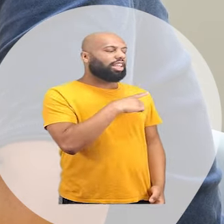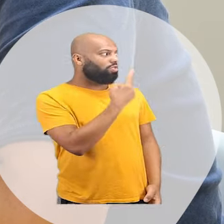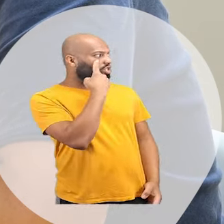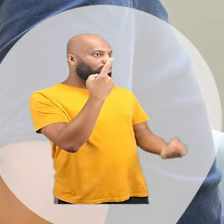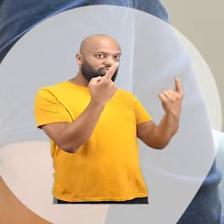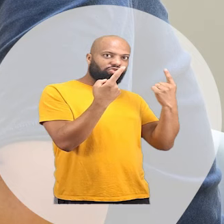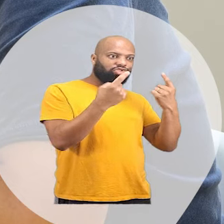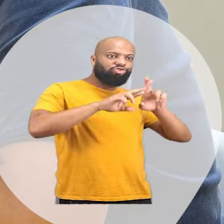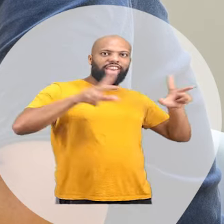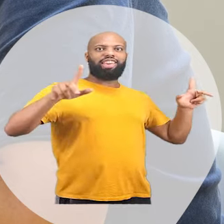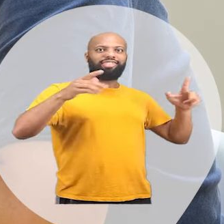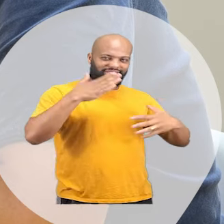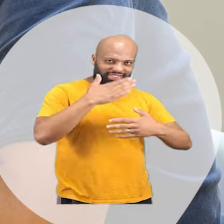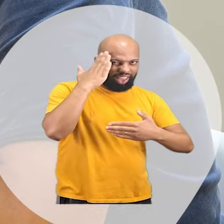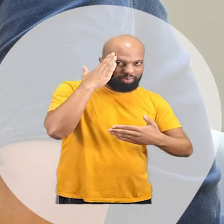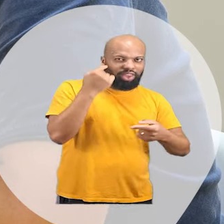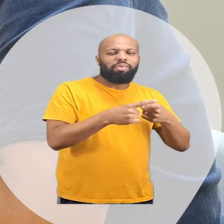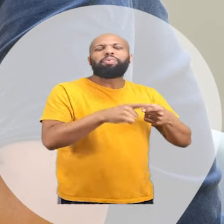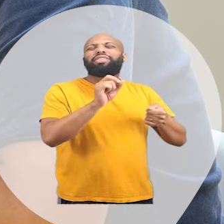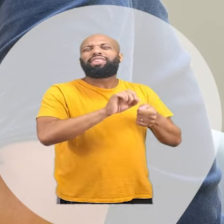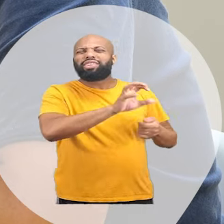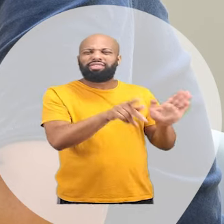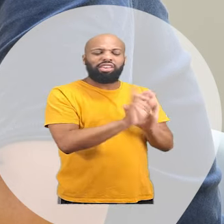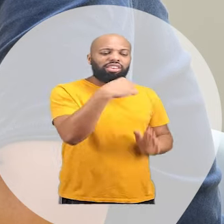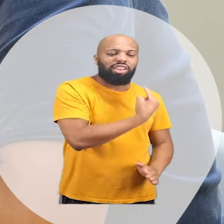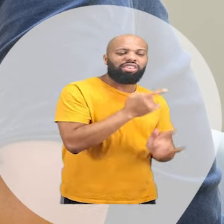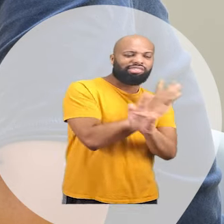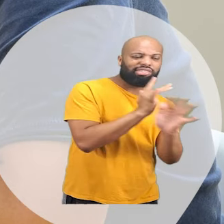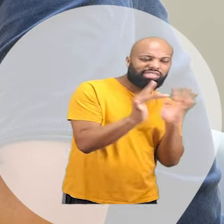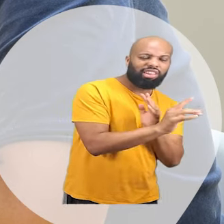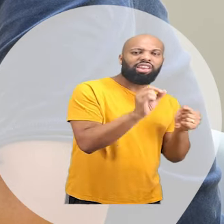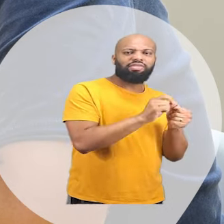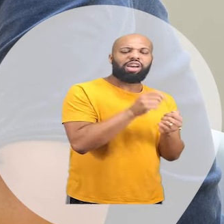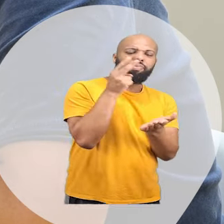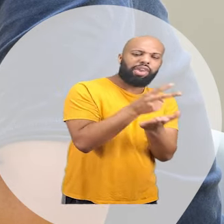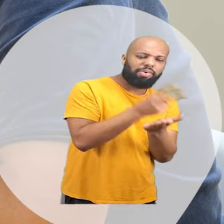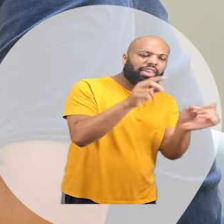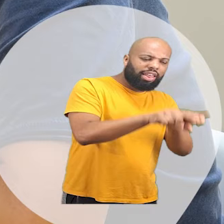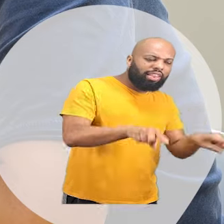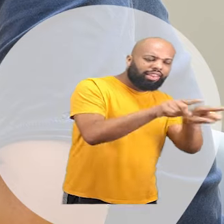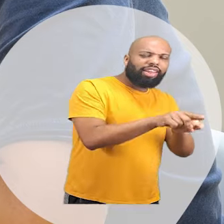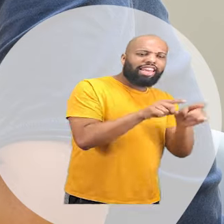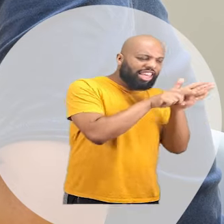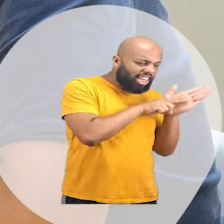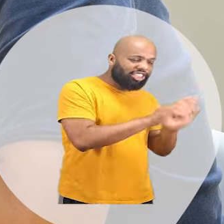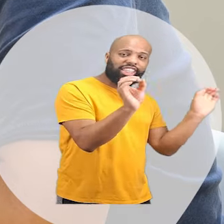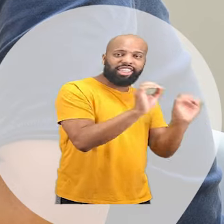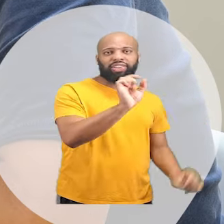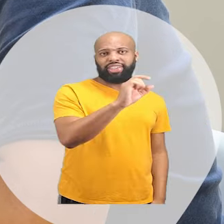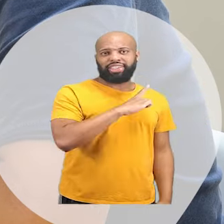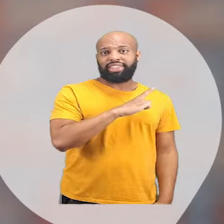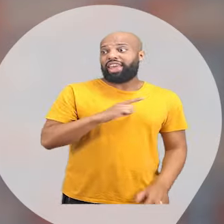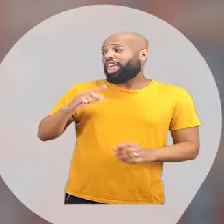tem esse olhar às vezes para nossa cidade né a gente fica fazendo uma trilhazinha sempre nos mesmos pontos e não investiga